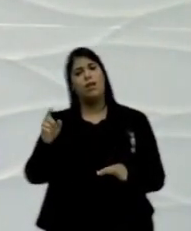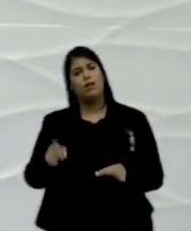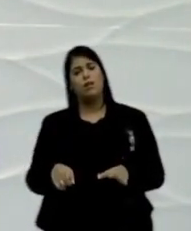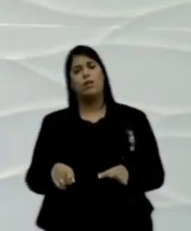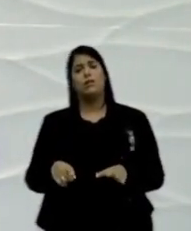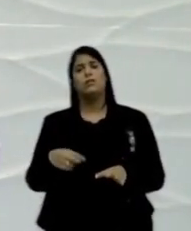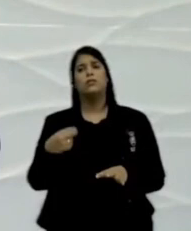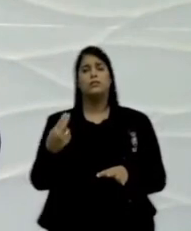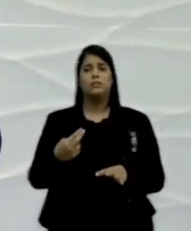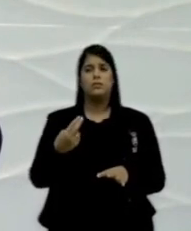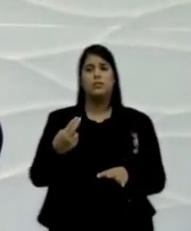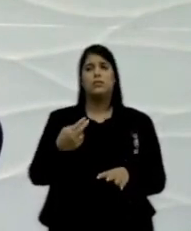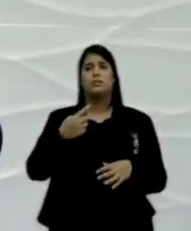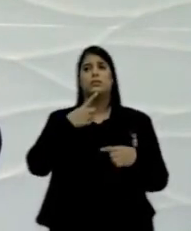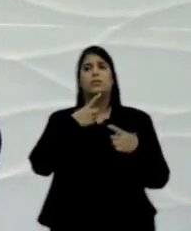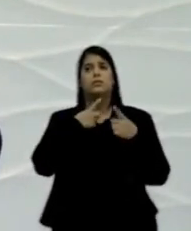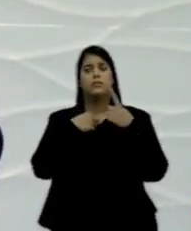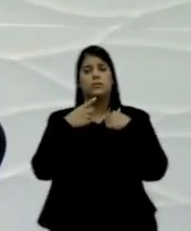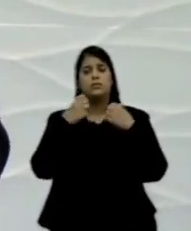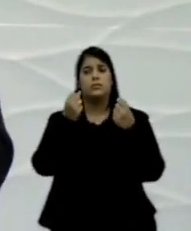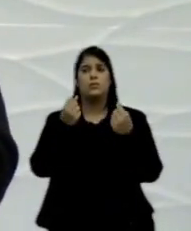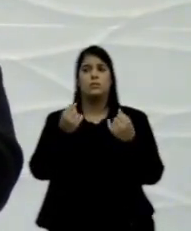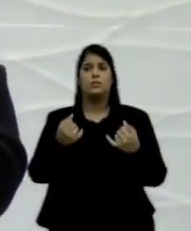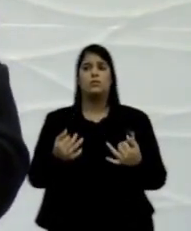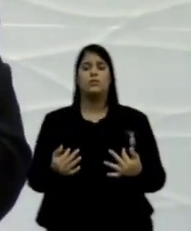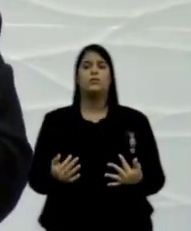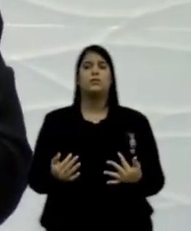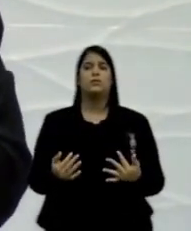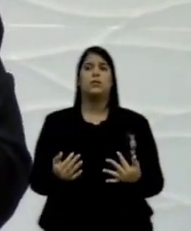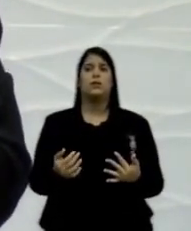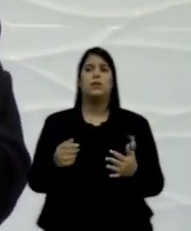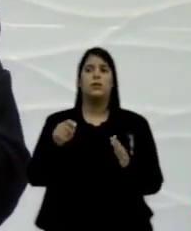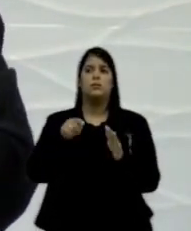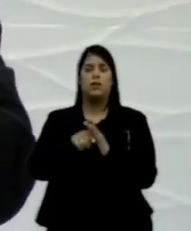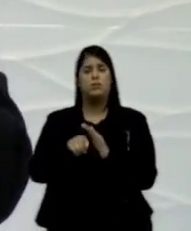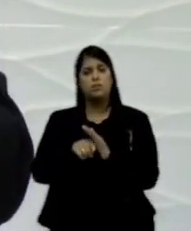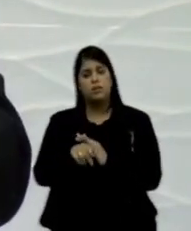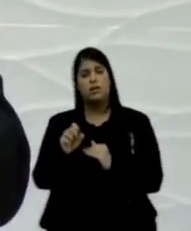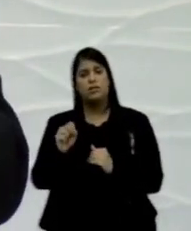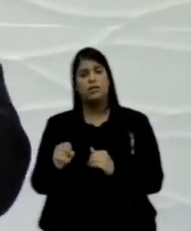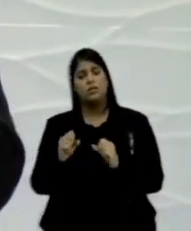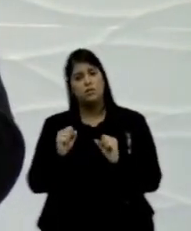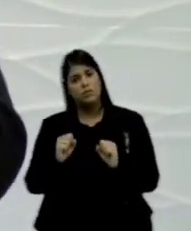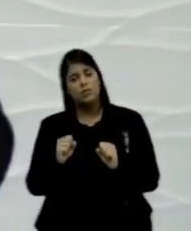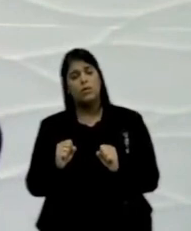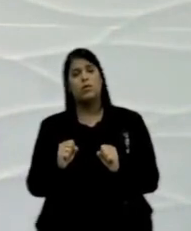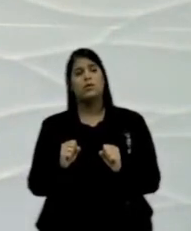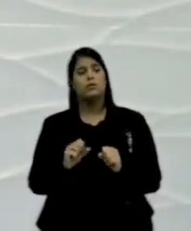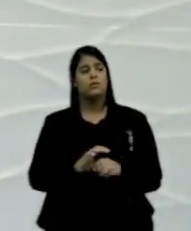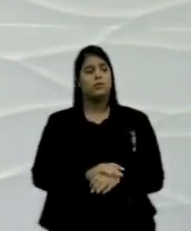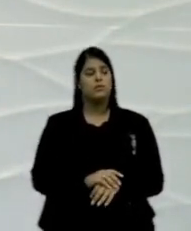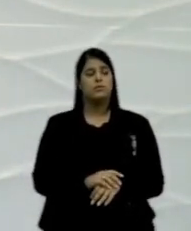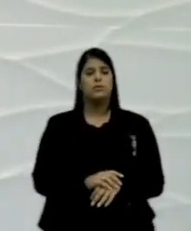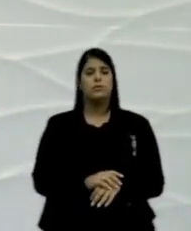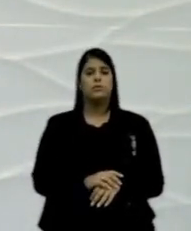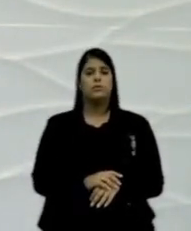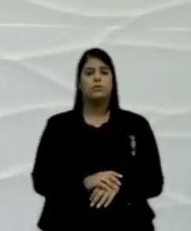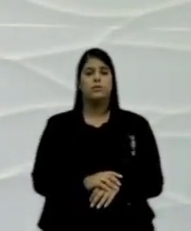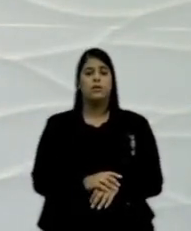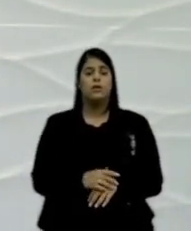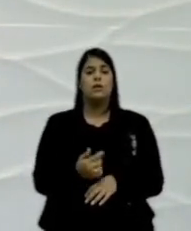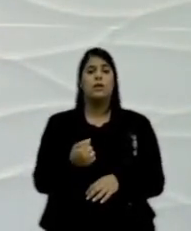nós queremos explicar e fazer a pergunta se pode, né? O já falou que pode. Eu só